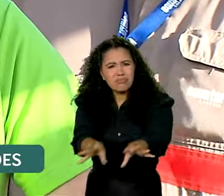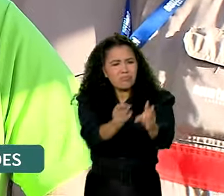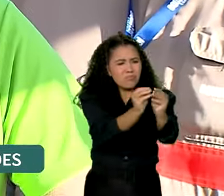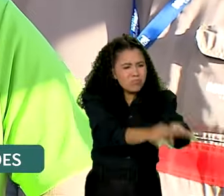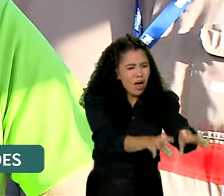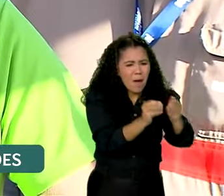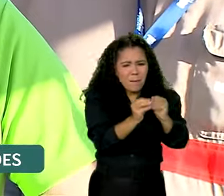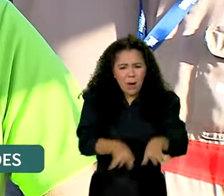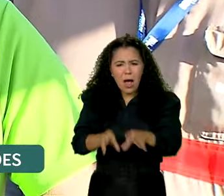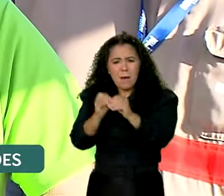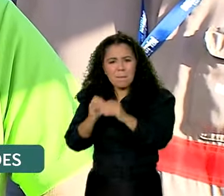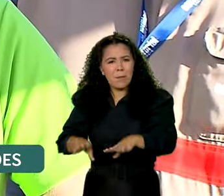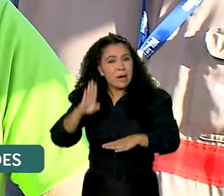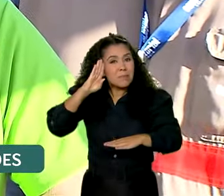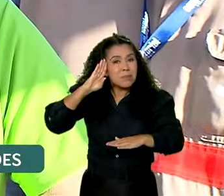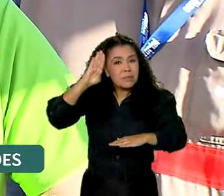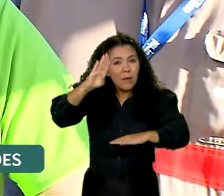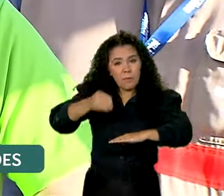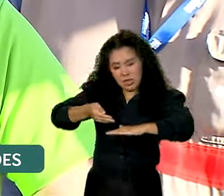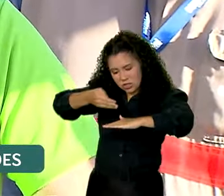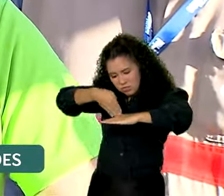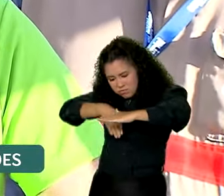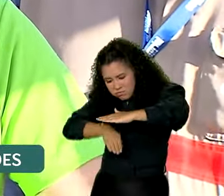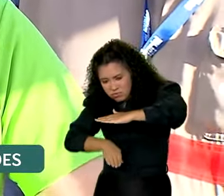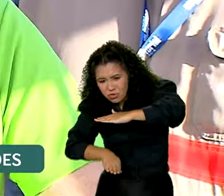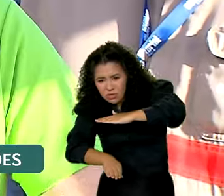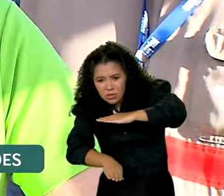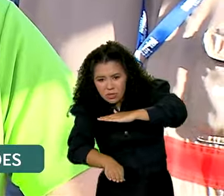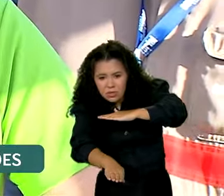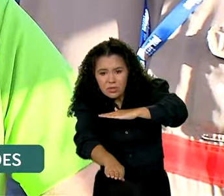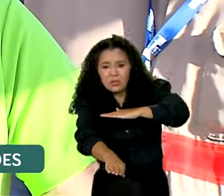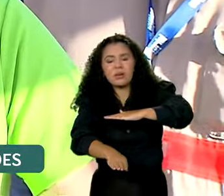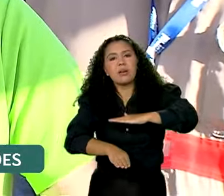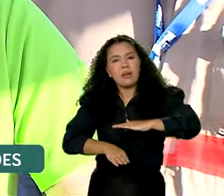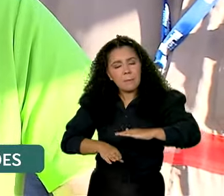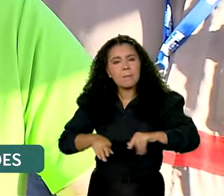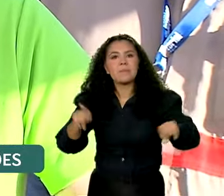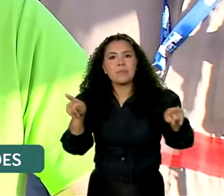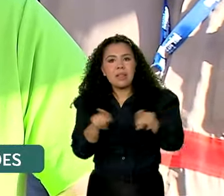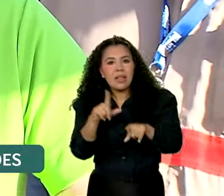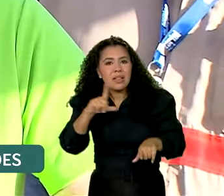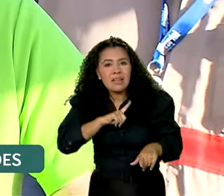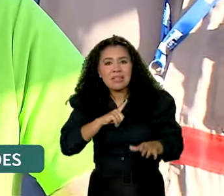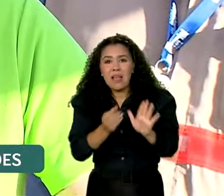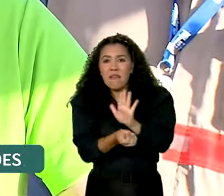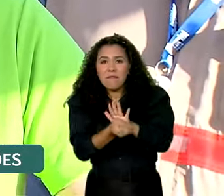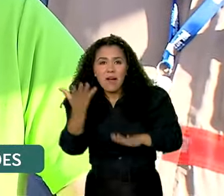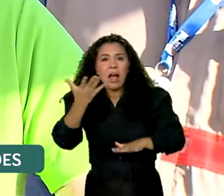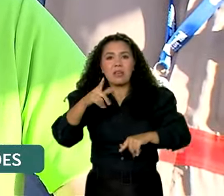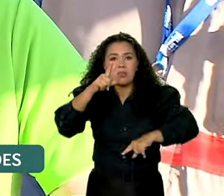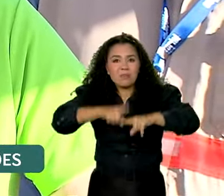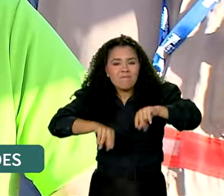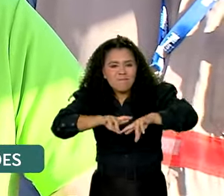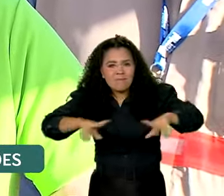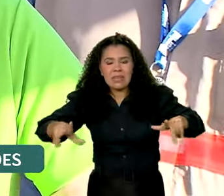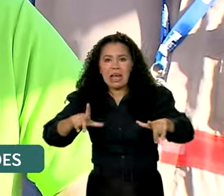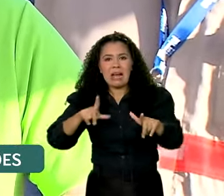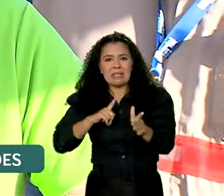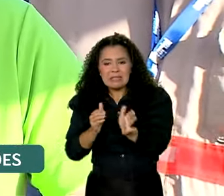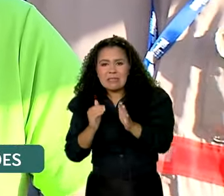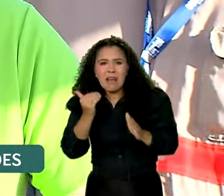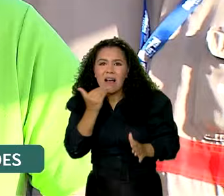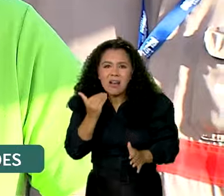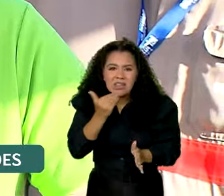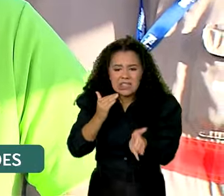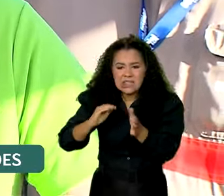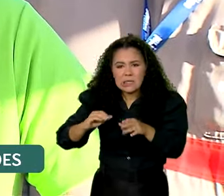vigorosos na rede subterrânea, a gente vai encontrando muitos ativos avariados. Então é necessário que